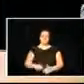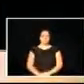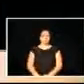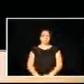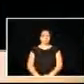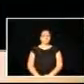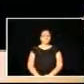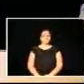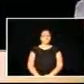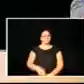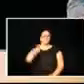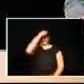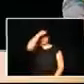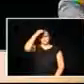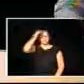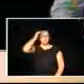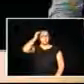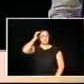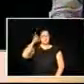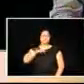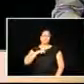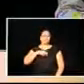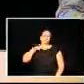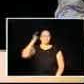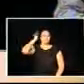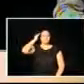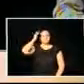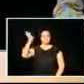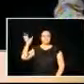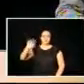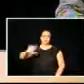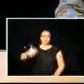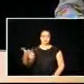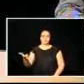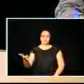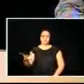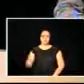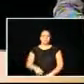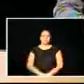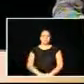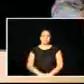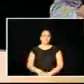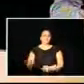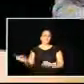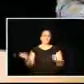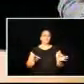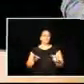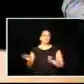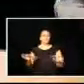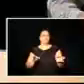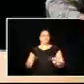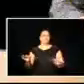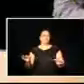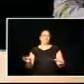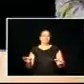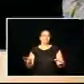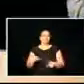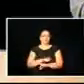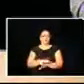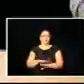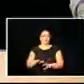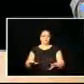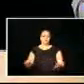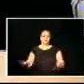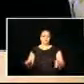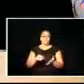vai ter que repensar isso aí. Mas eu entendo que é um projeto que vem de uma reestruturação das secretarias